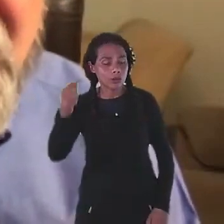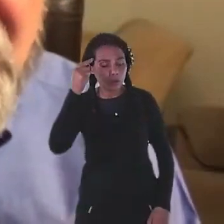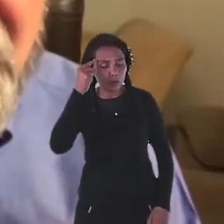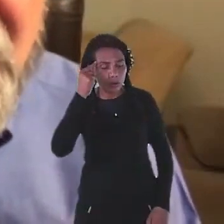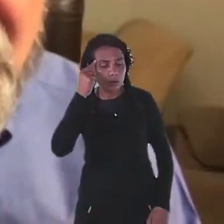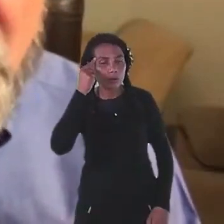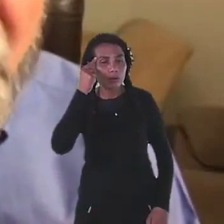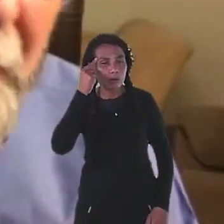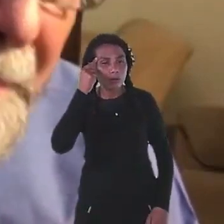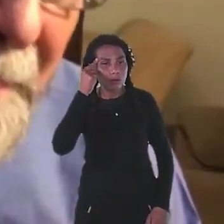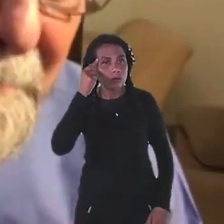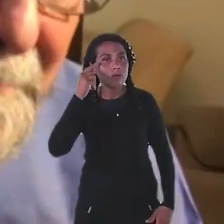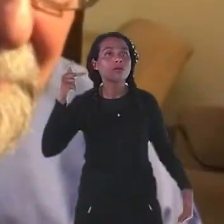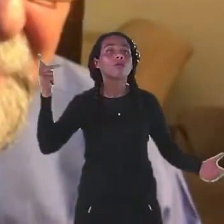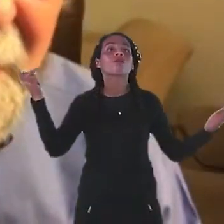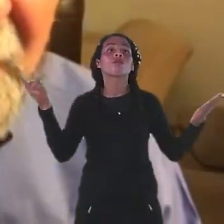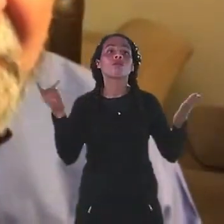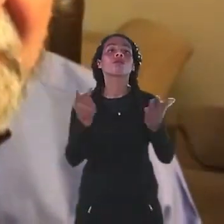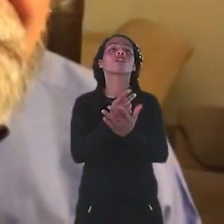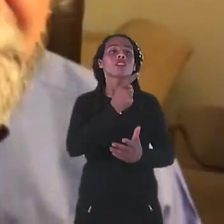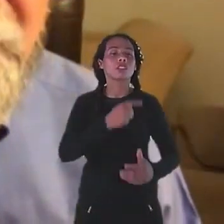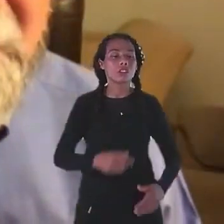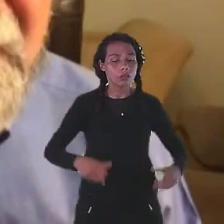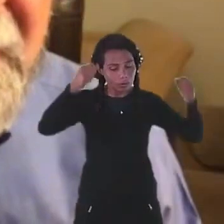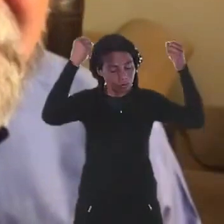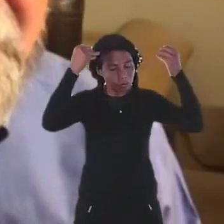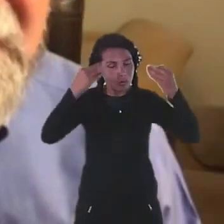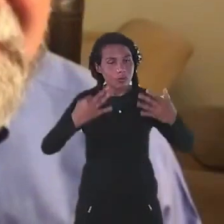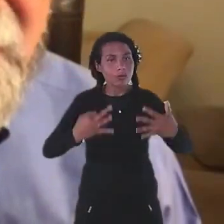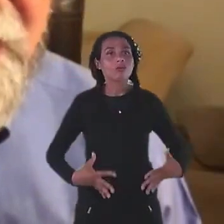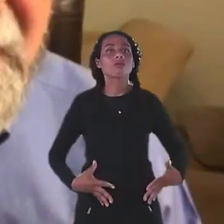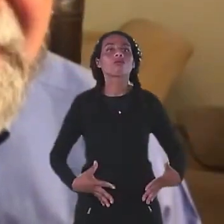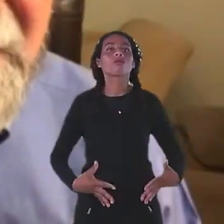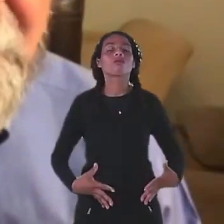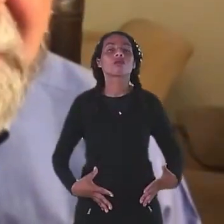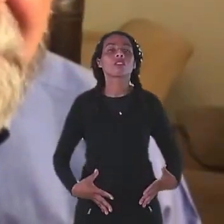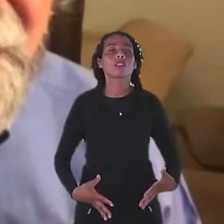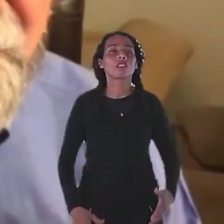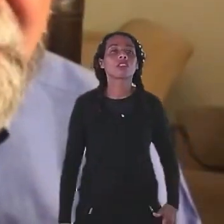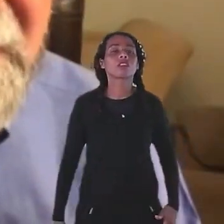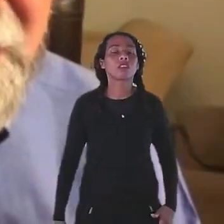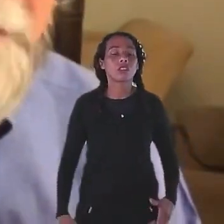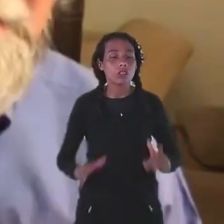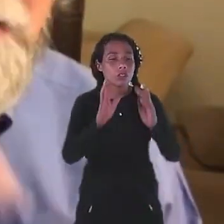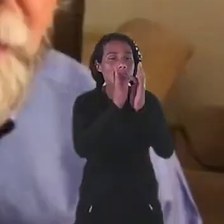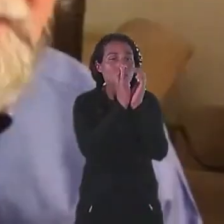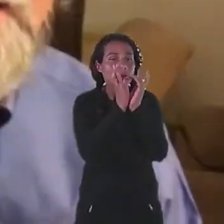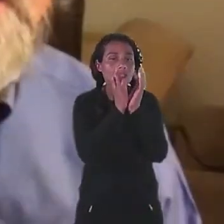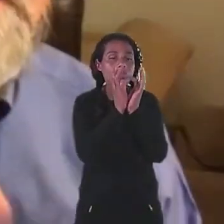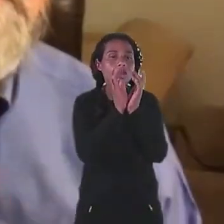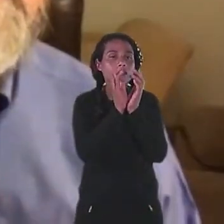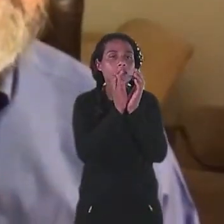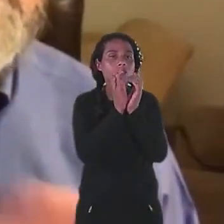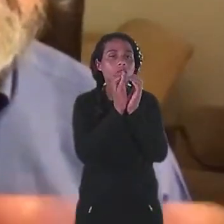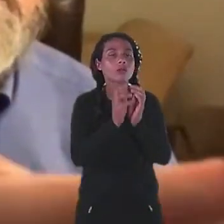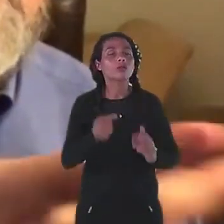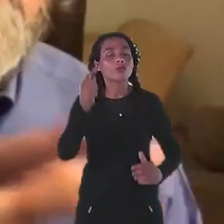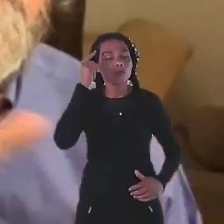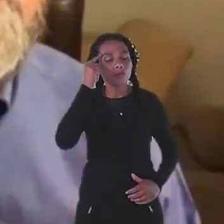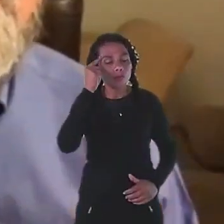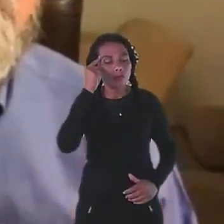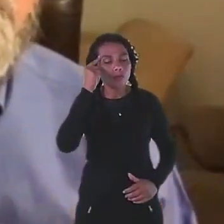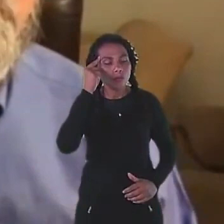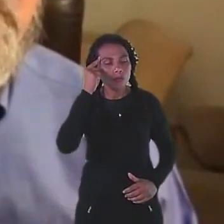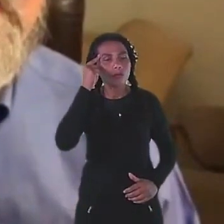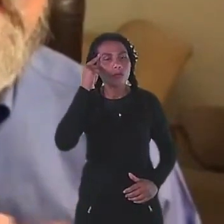segue, ou ela relata, que tipo de abstração mental gerada pela mente humana dominou